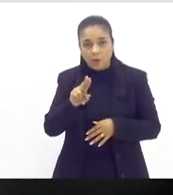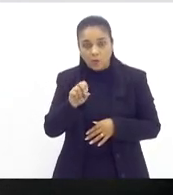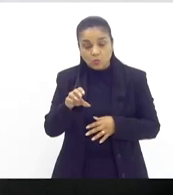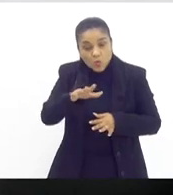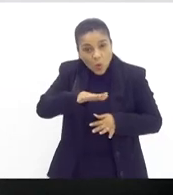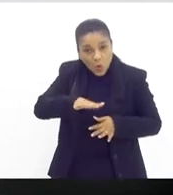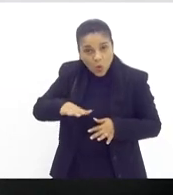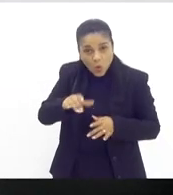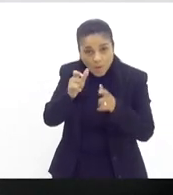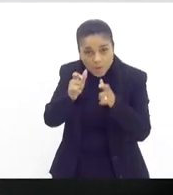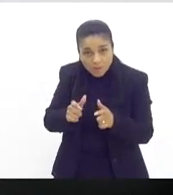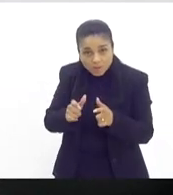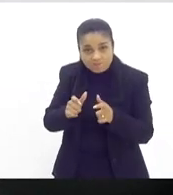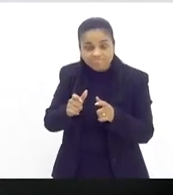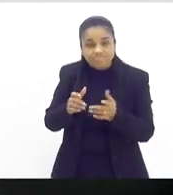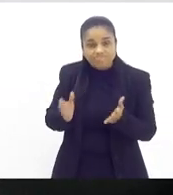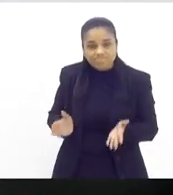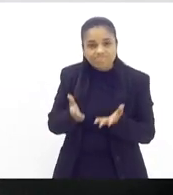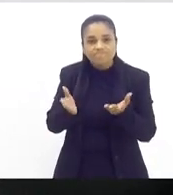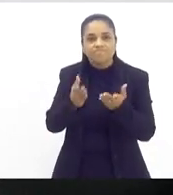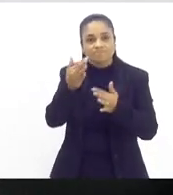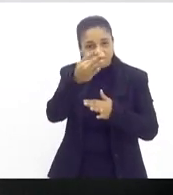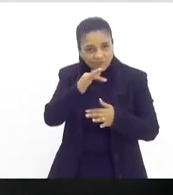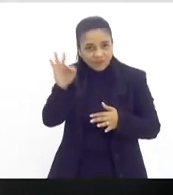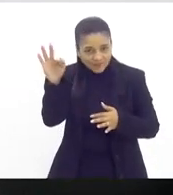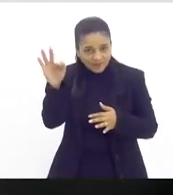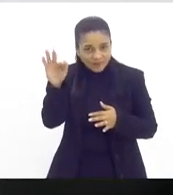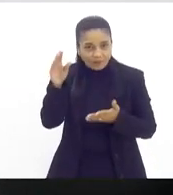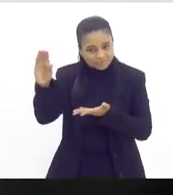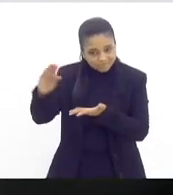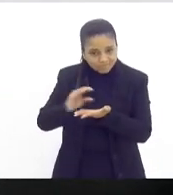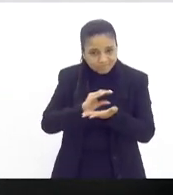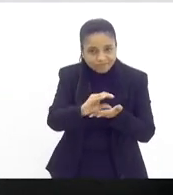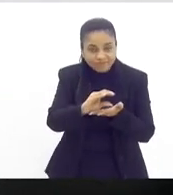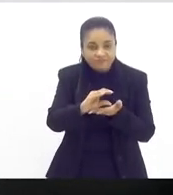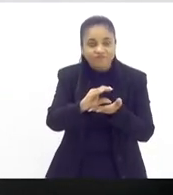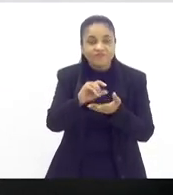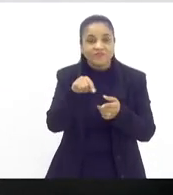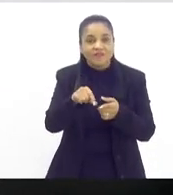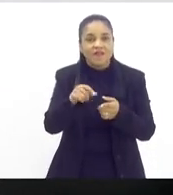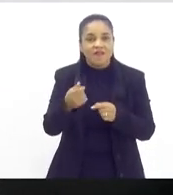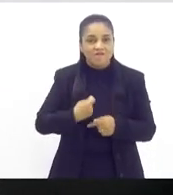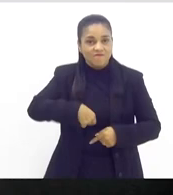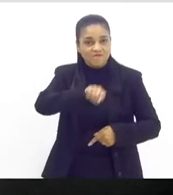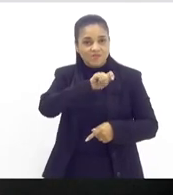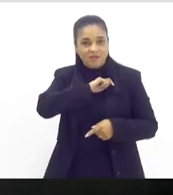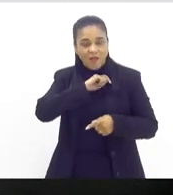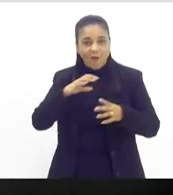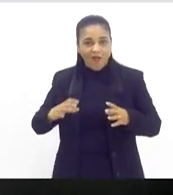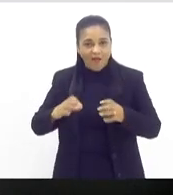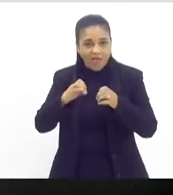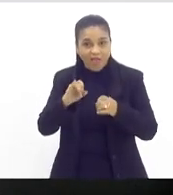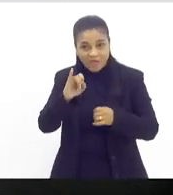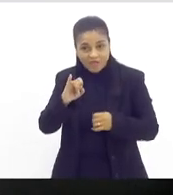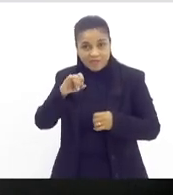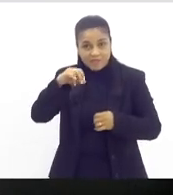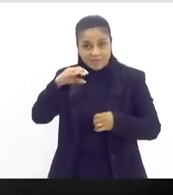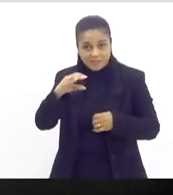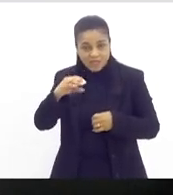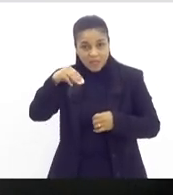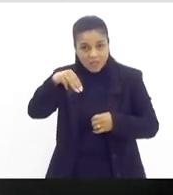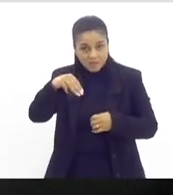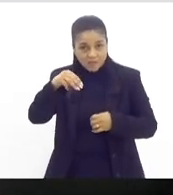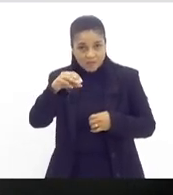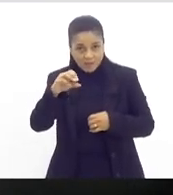onde existe um incentivo federal. Na verdade, a guerra fiscal, a gente fala sobre ICMS. Mas,